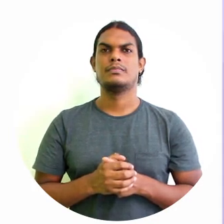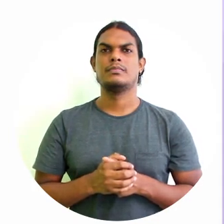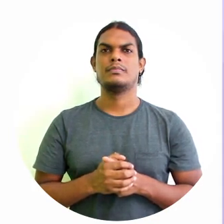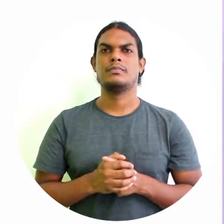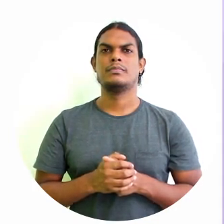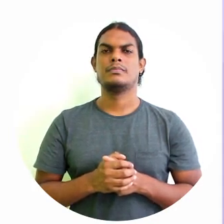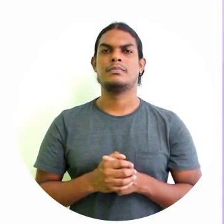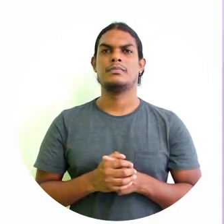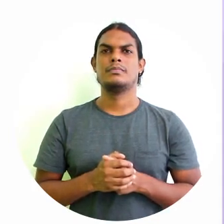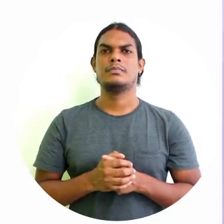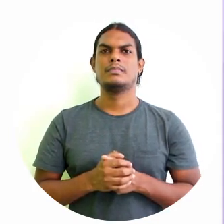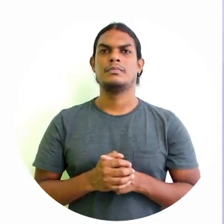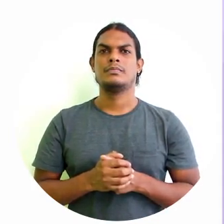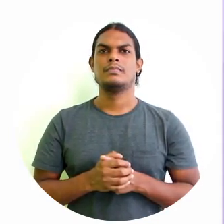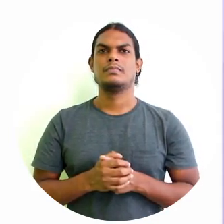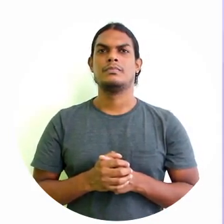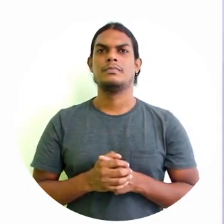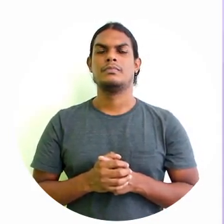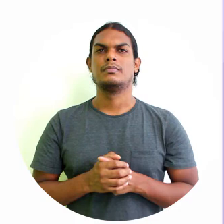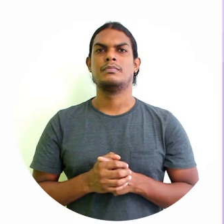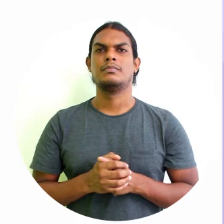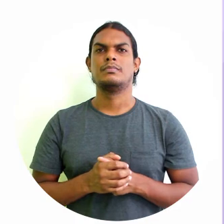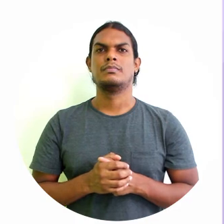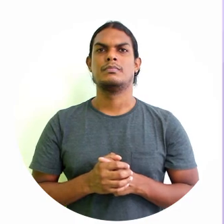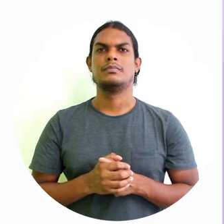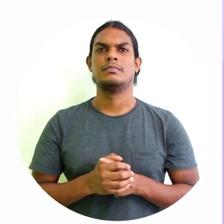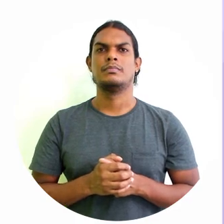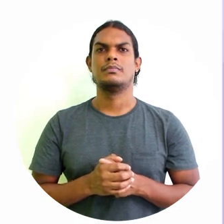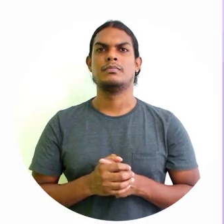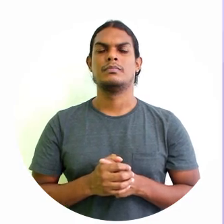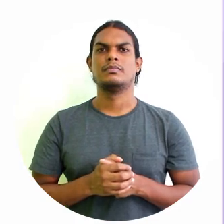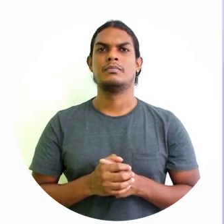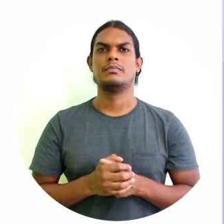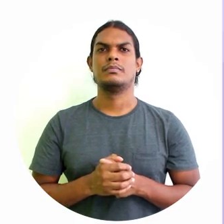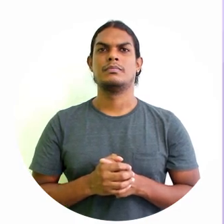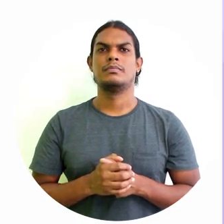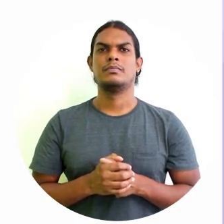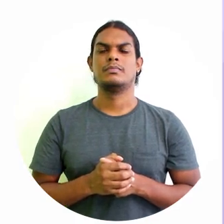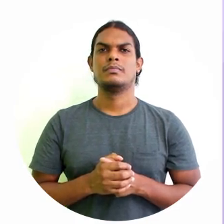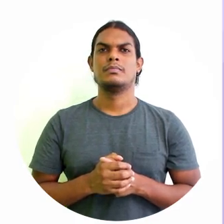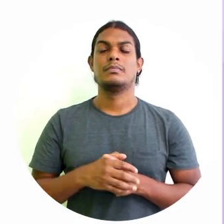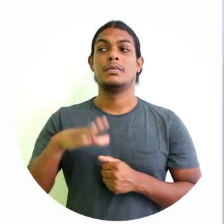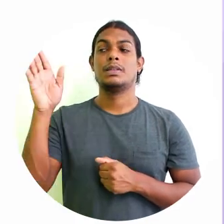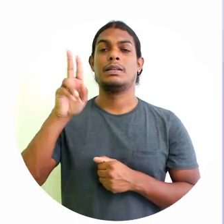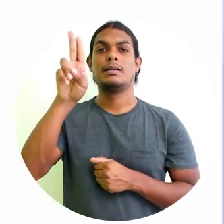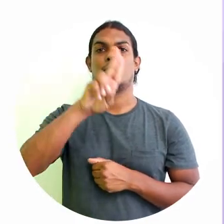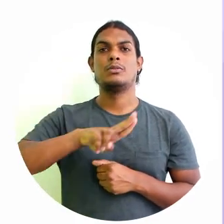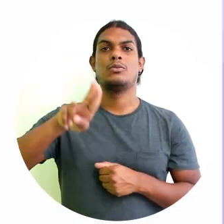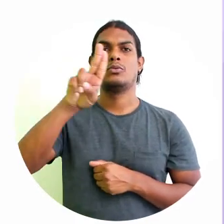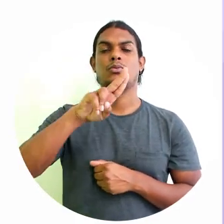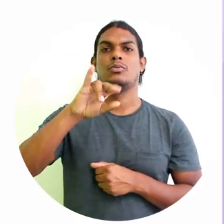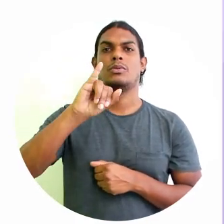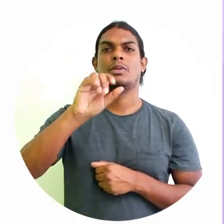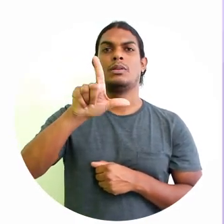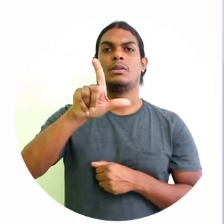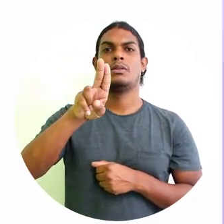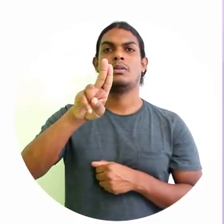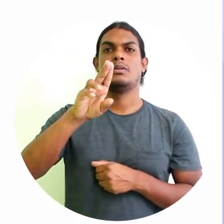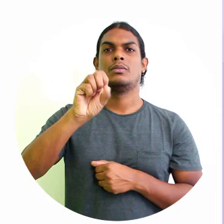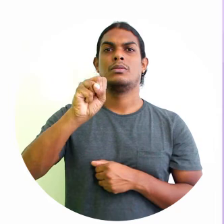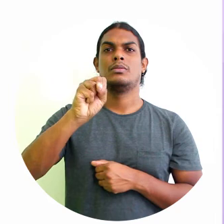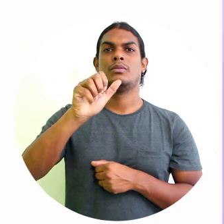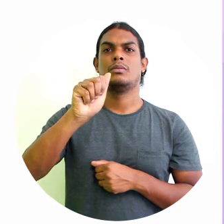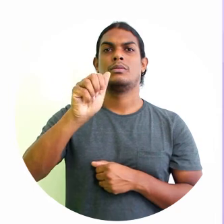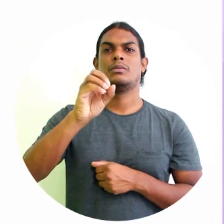vez eu consigo chegar em um outro nível. Então essa é uma ilusão onde ele utiliza muito a ilusão do triângulo